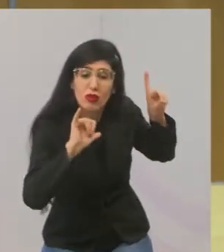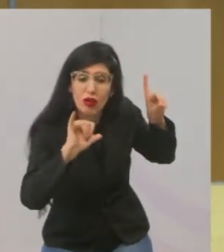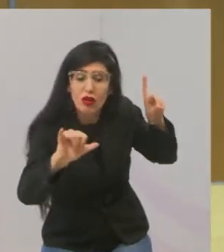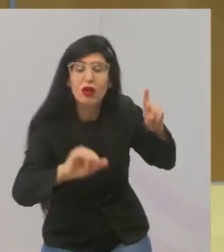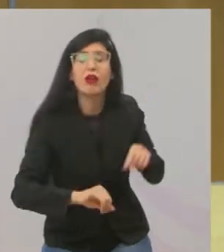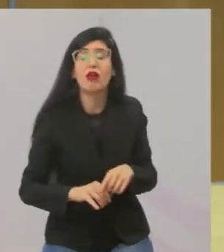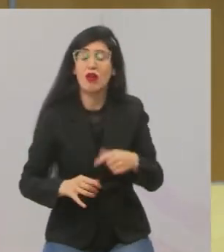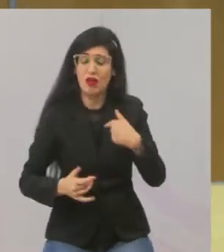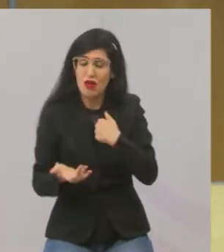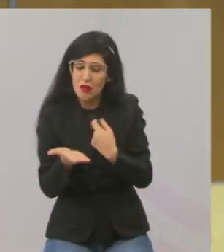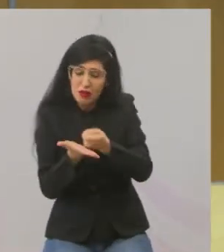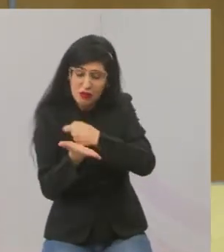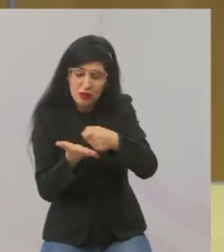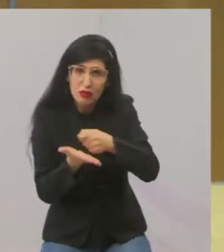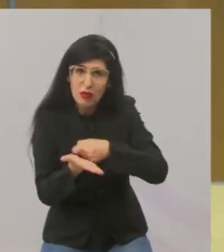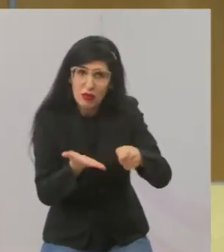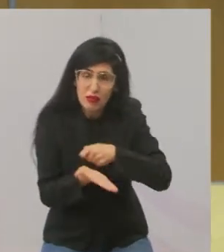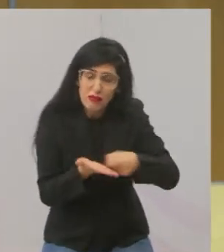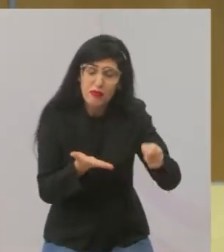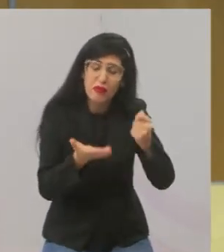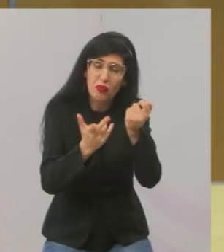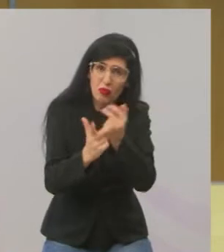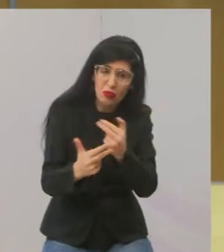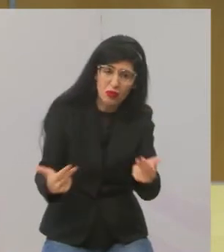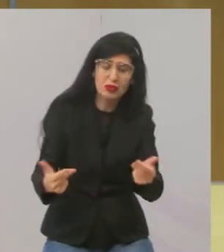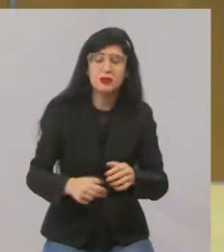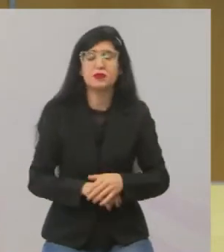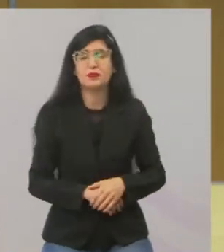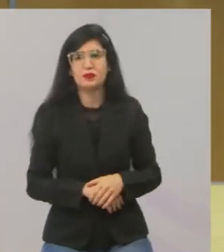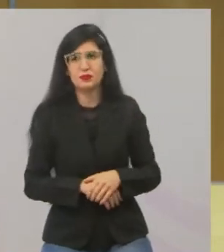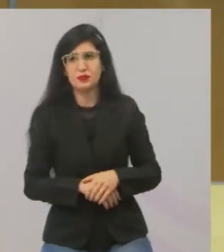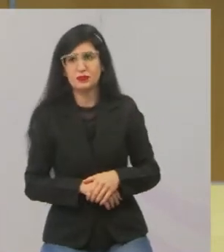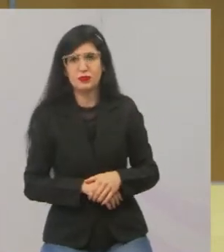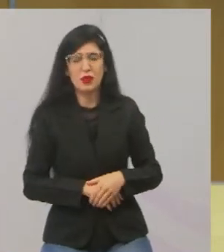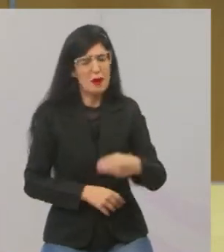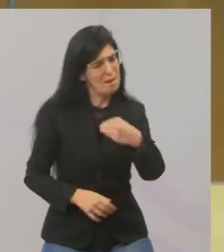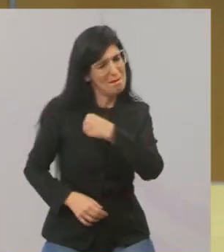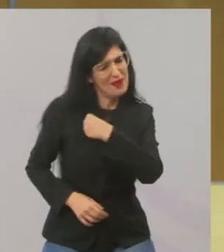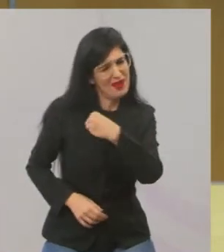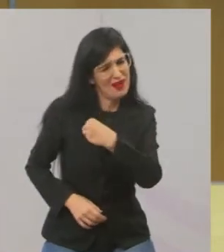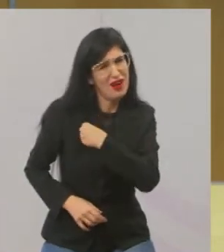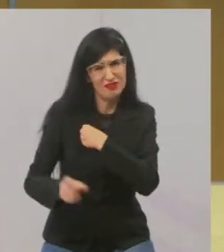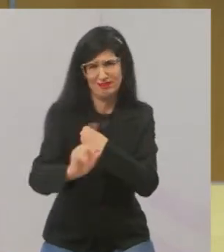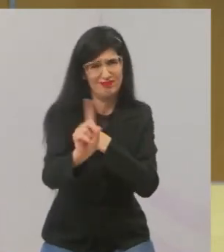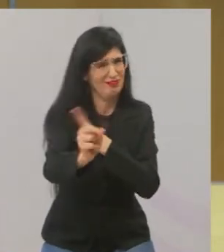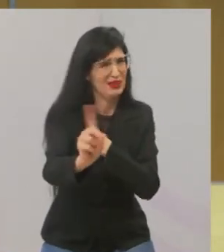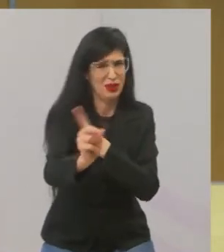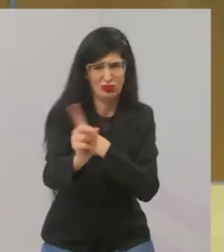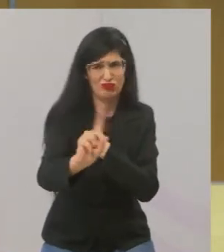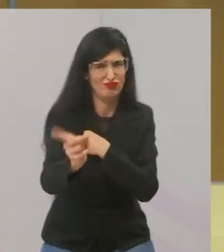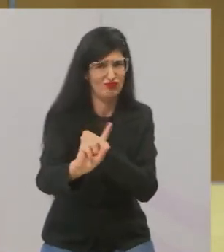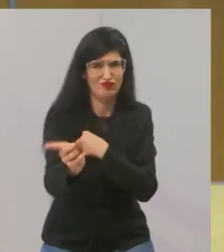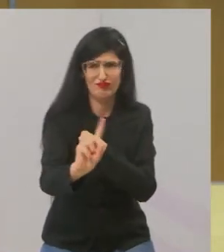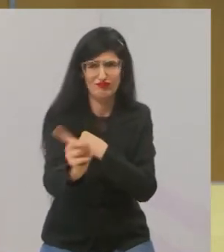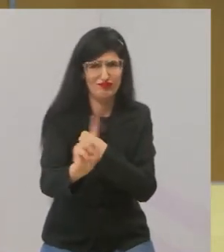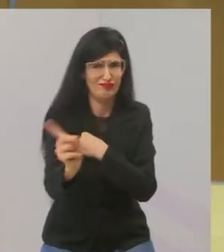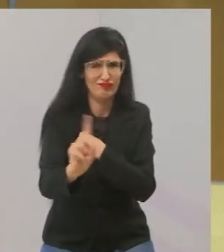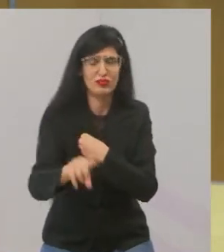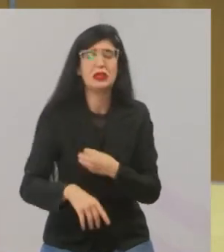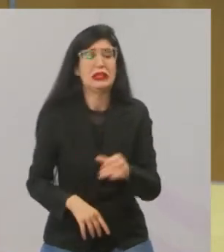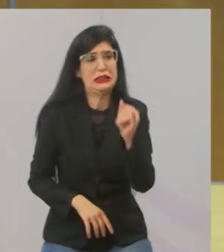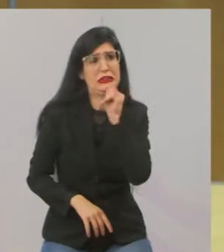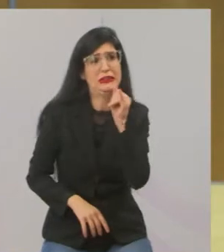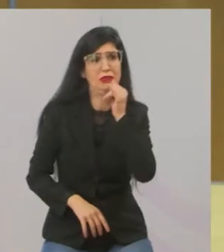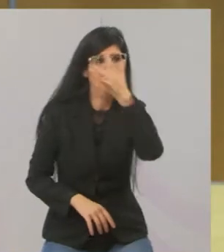estas coisas para que vocês não cometam pecado. Contudo, se alguém cometer um